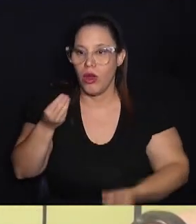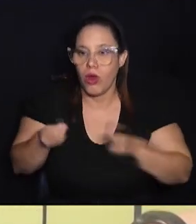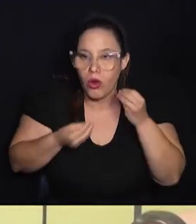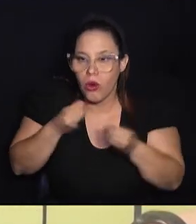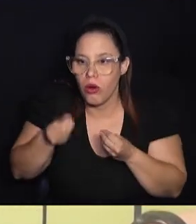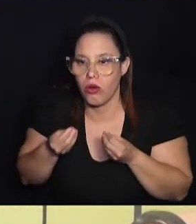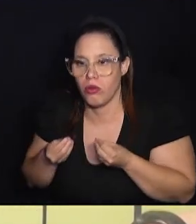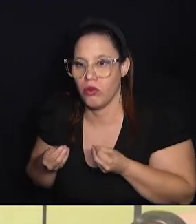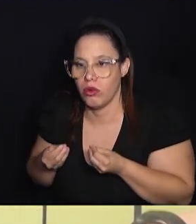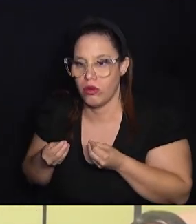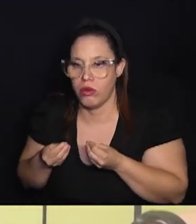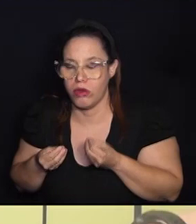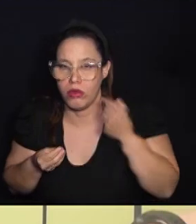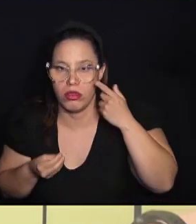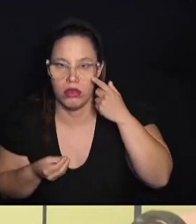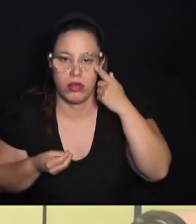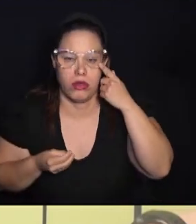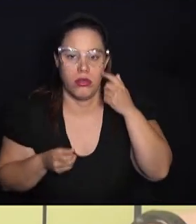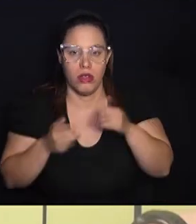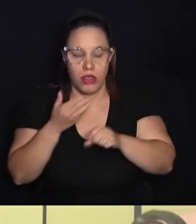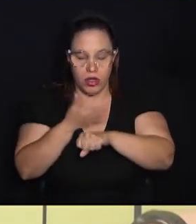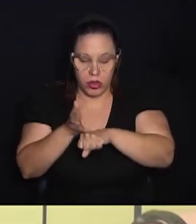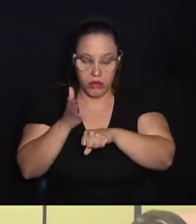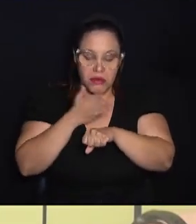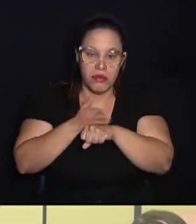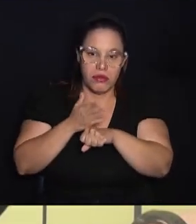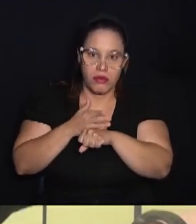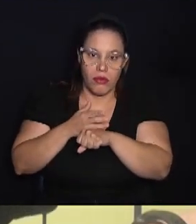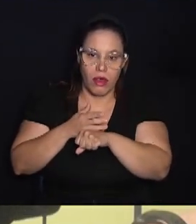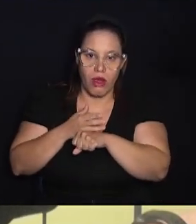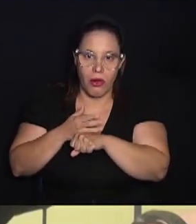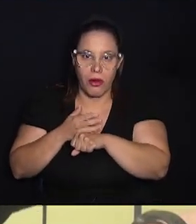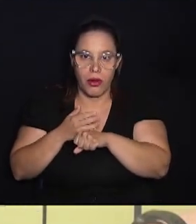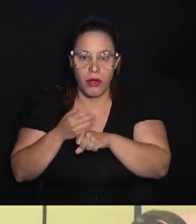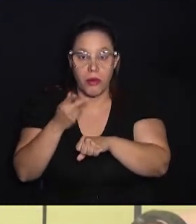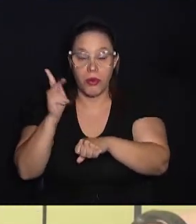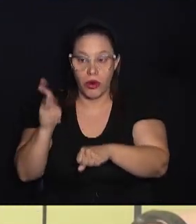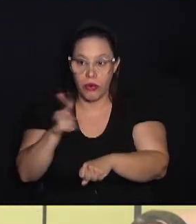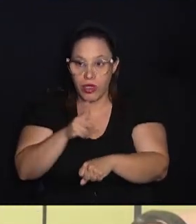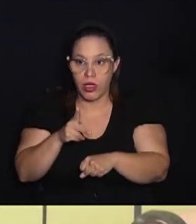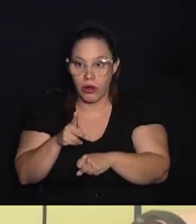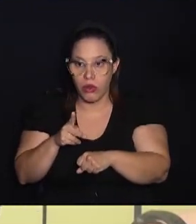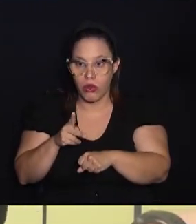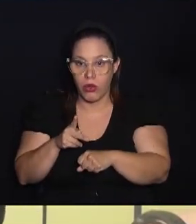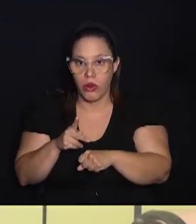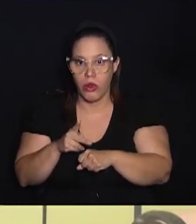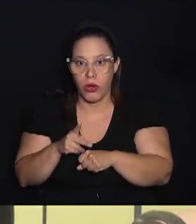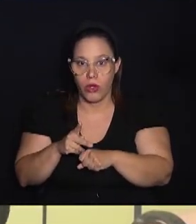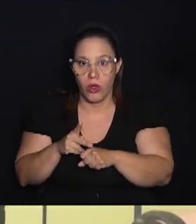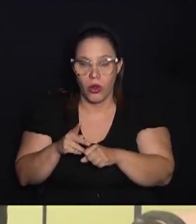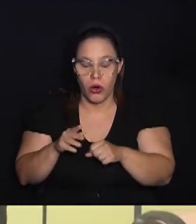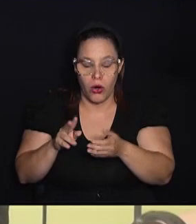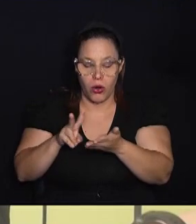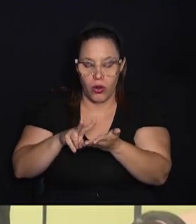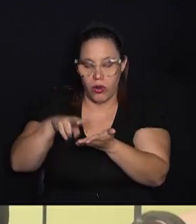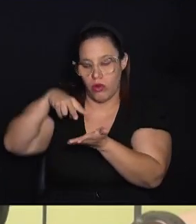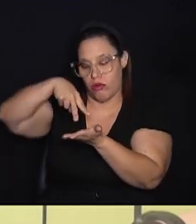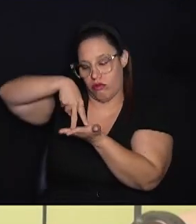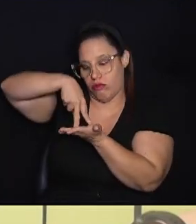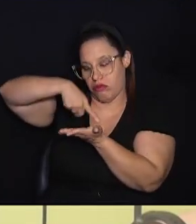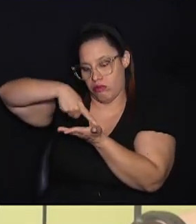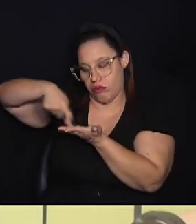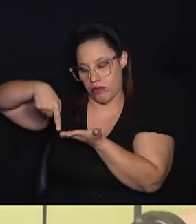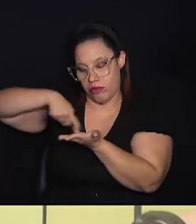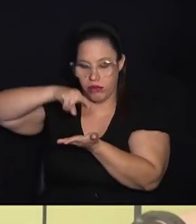verdade ela não é só aquela prática que você vai fazer que o professor recomendou construiu ali com você em cima de um tapetinho tanto os minutos por dia